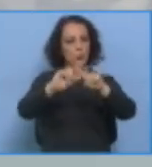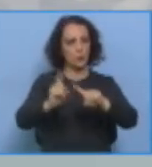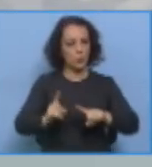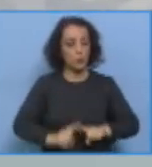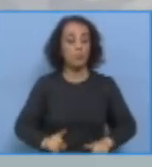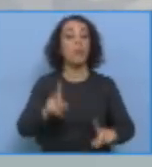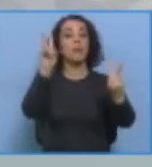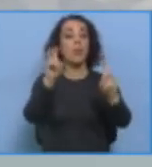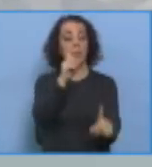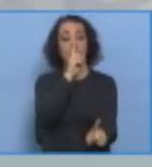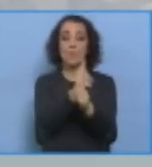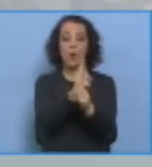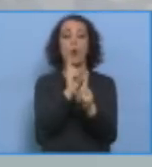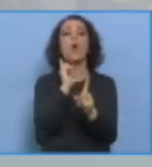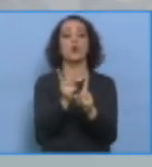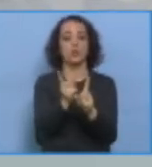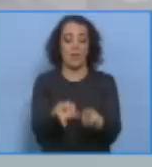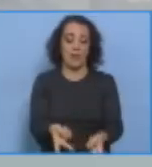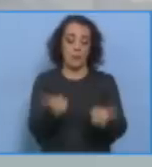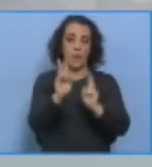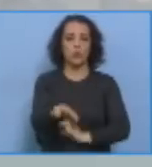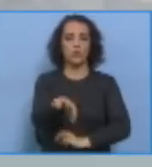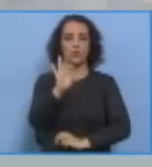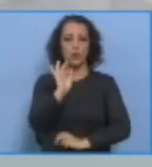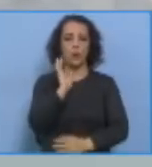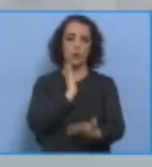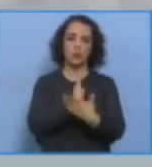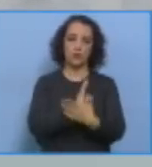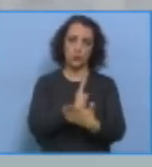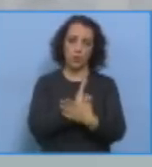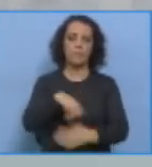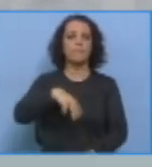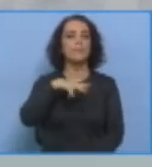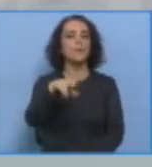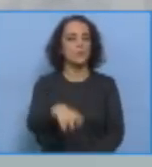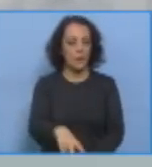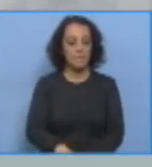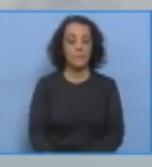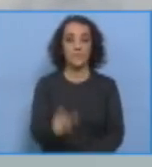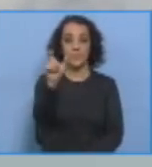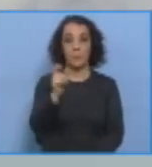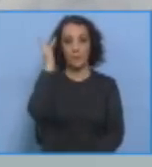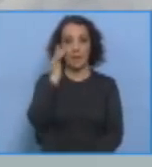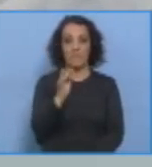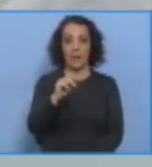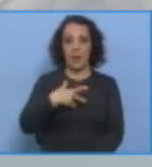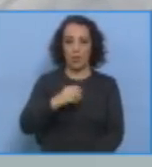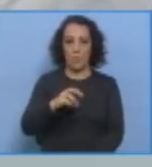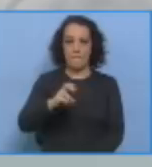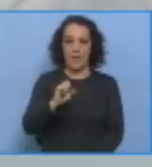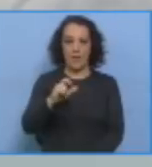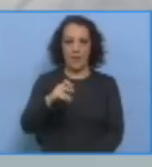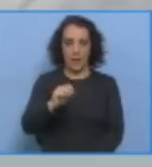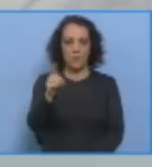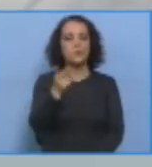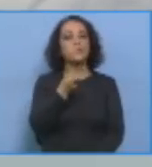torno do mesmo tema, a liberdade de escolha de projetos educativos em Portugal. O diácono Fernando Magalhães, diretor do Externato Frei